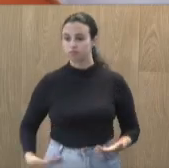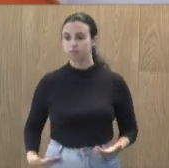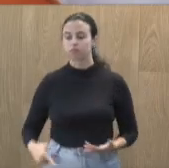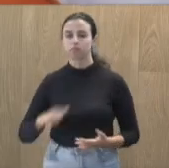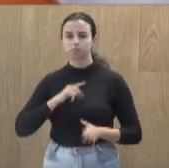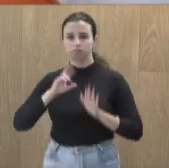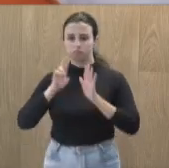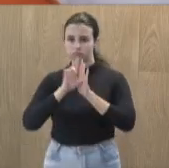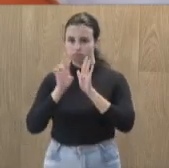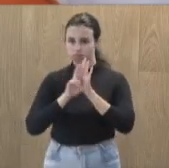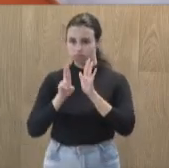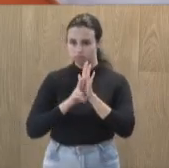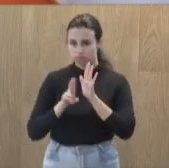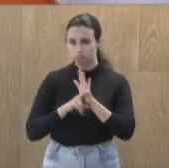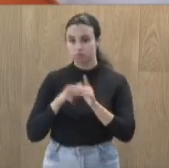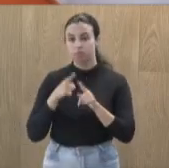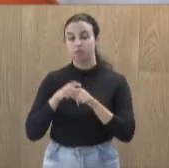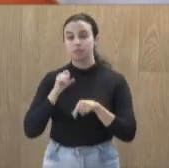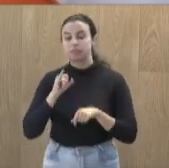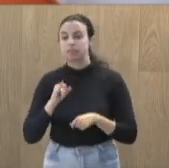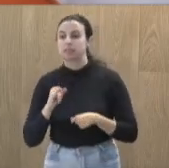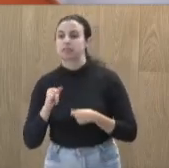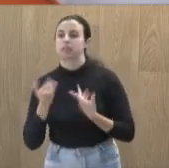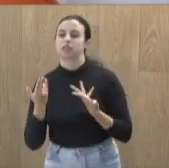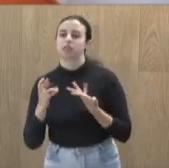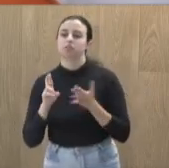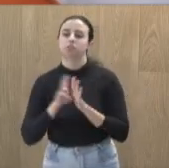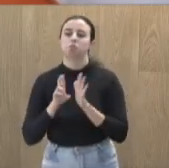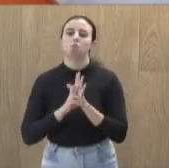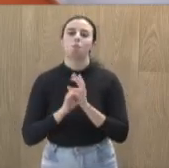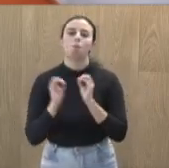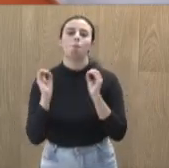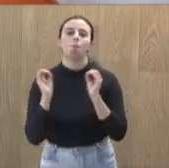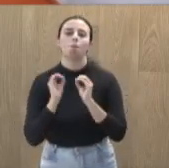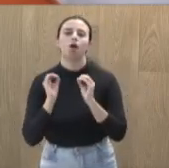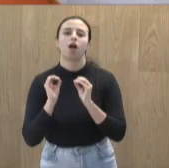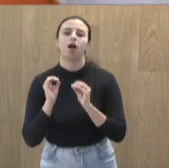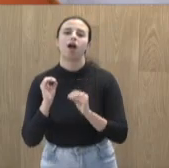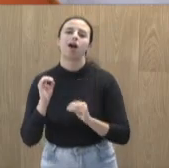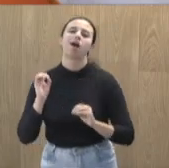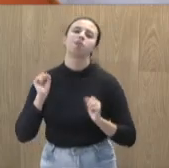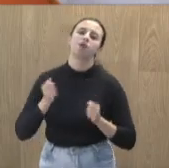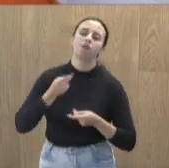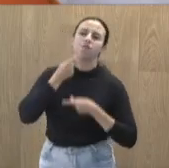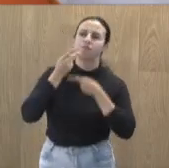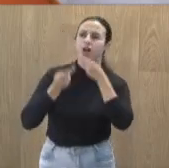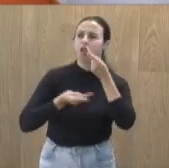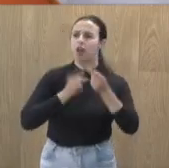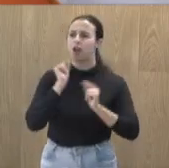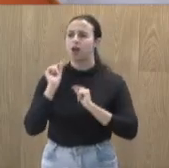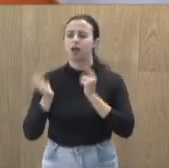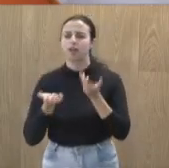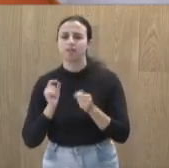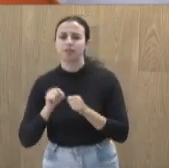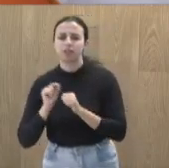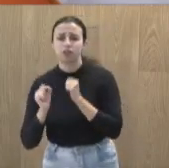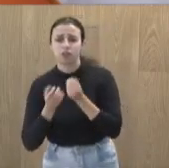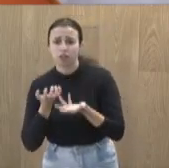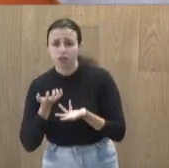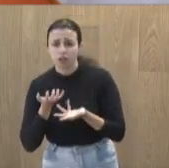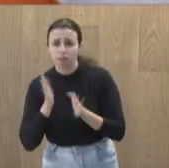mão. Porque se você sair fora do regimento, você dá o direito para o outro. Então, como é que vai votar o